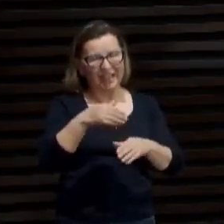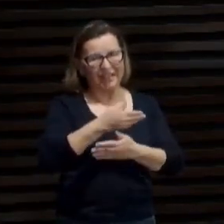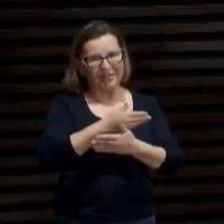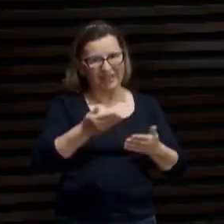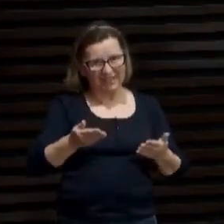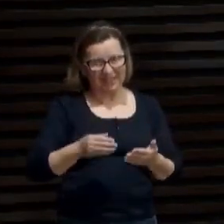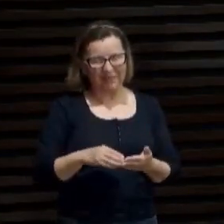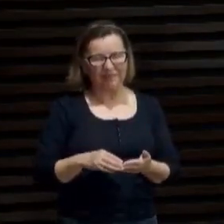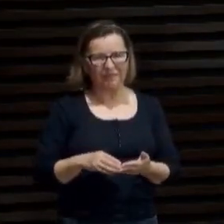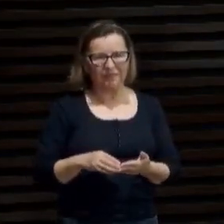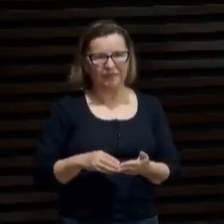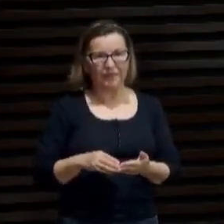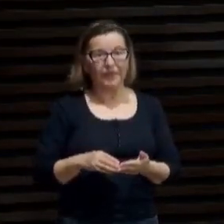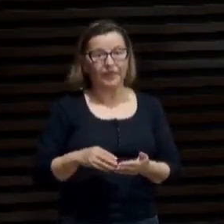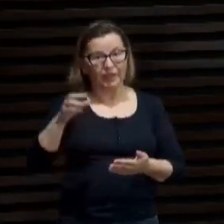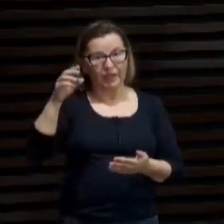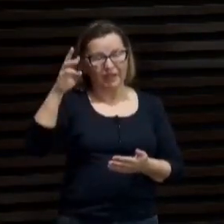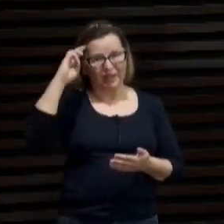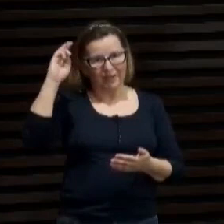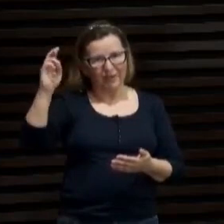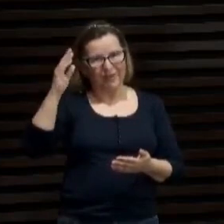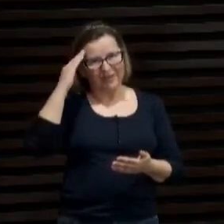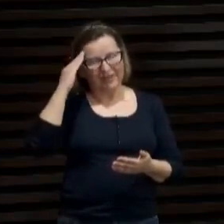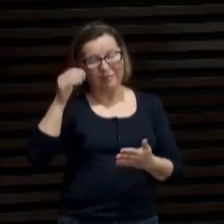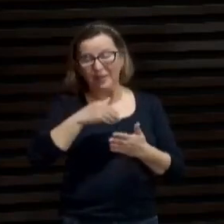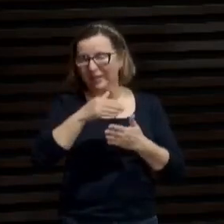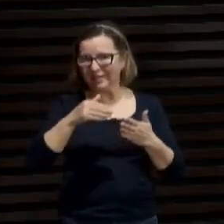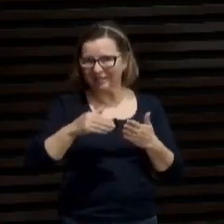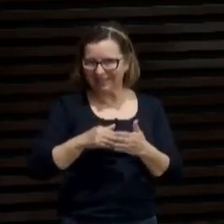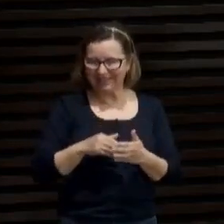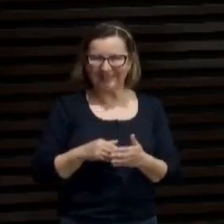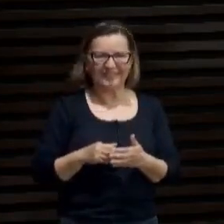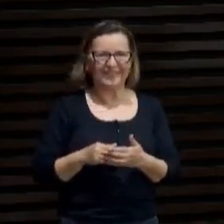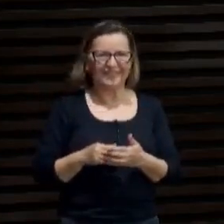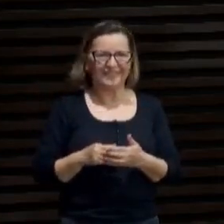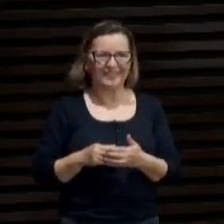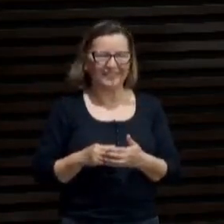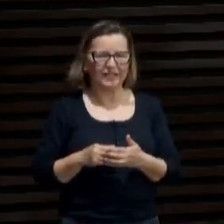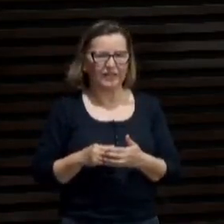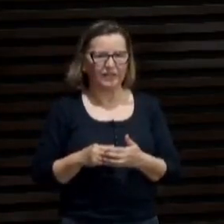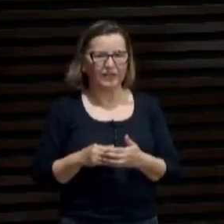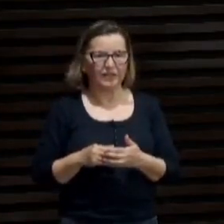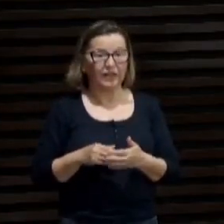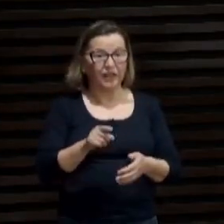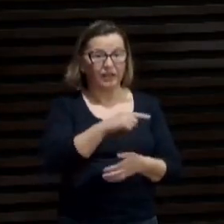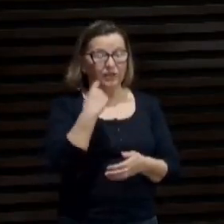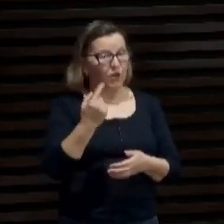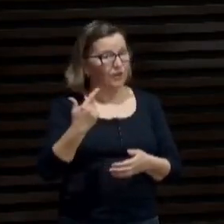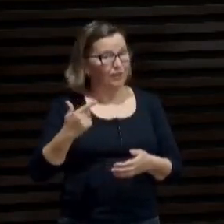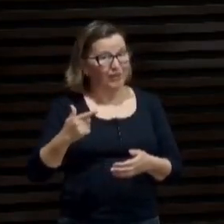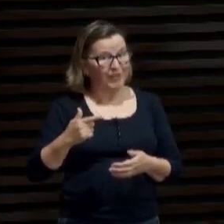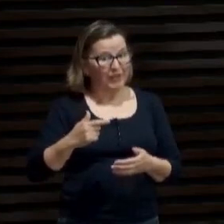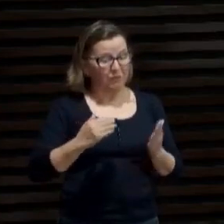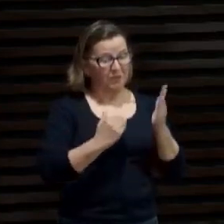mais injustiçado de todos os homens. Um homem de dores que sabe o que é padecer. Nós não temos um sumo sacerdote que não possa se compadecer, porque tudo